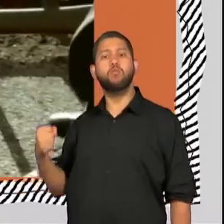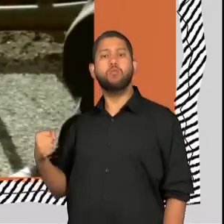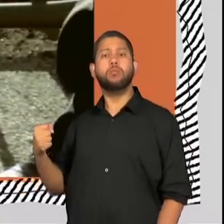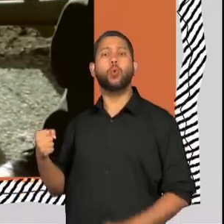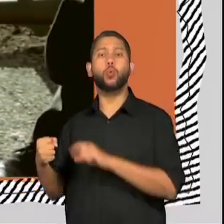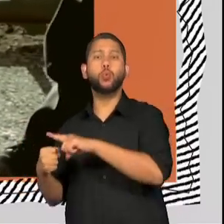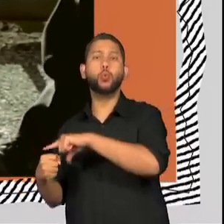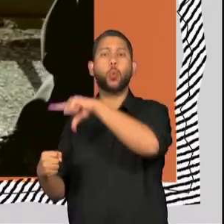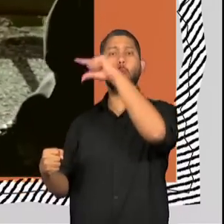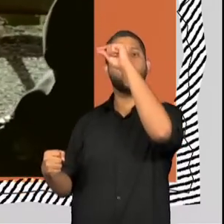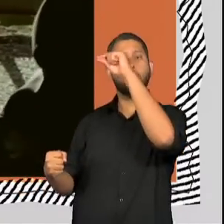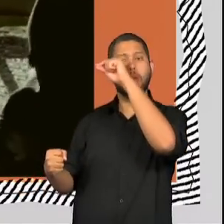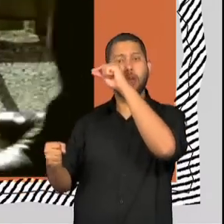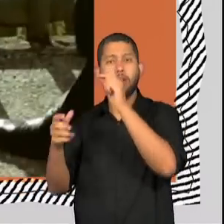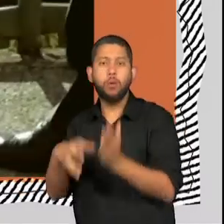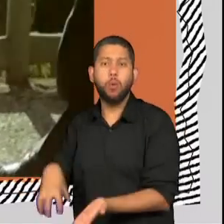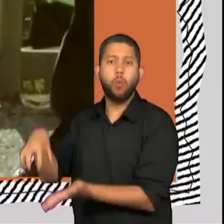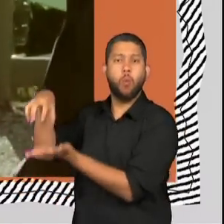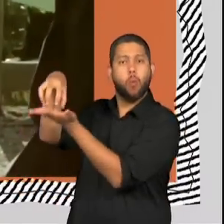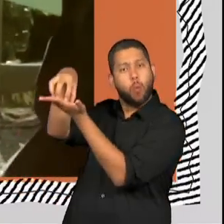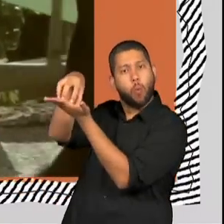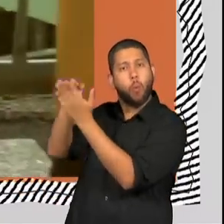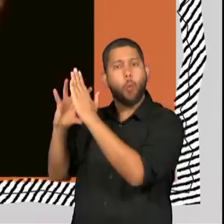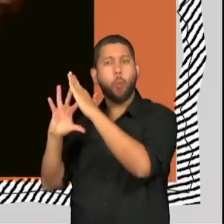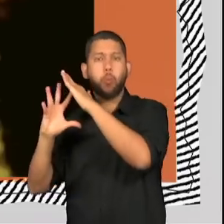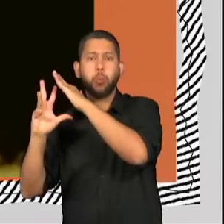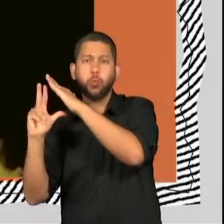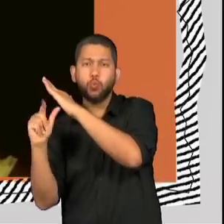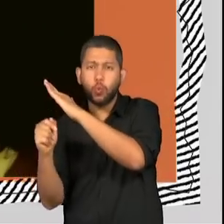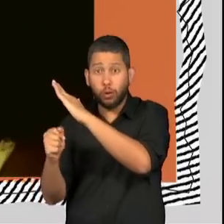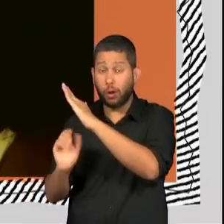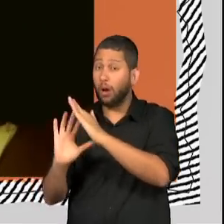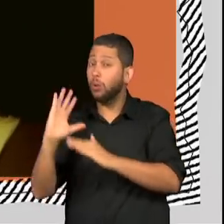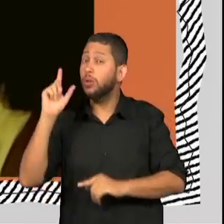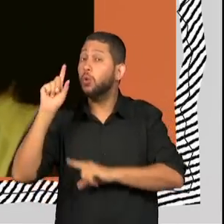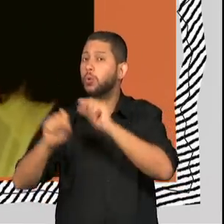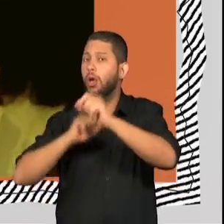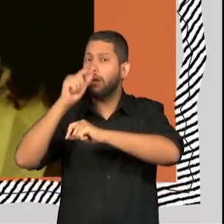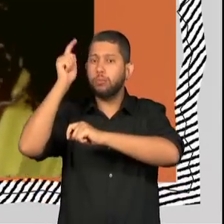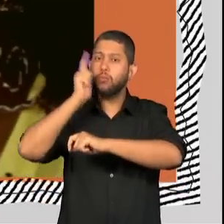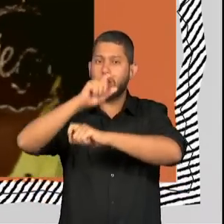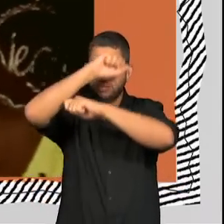zumbi, zumbi dos mamás. Senti mais de uma emboscada. Se não fosse